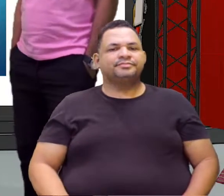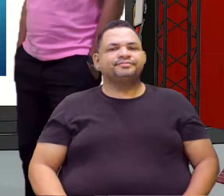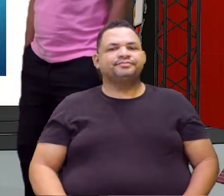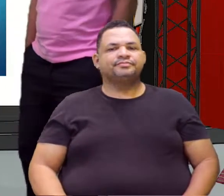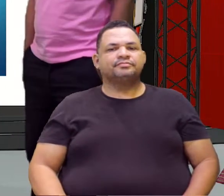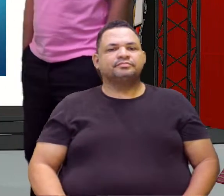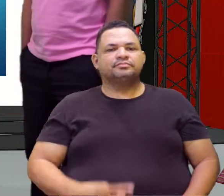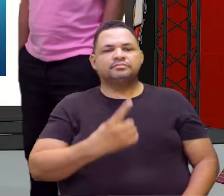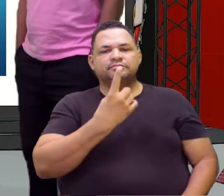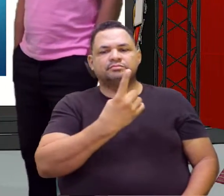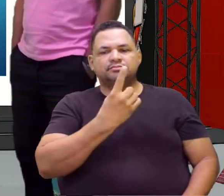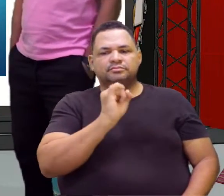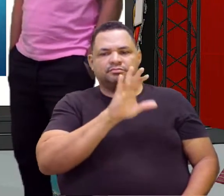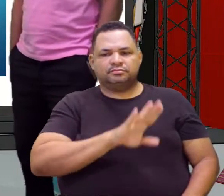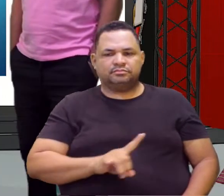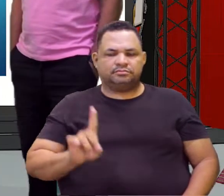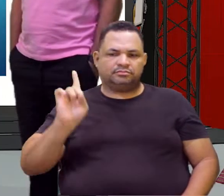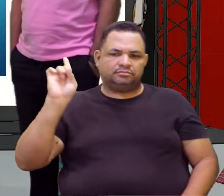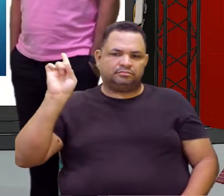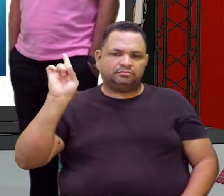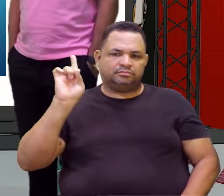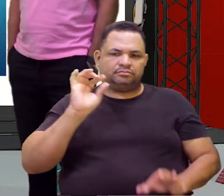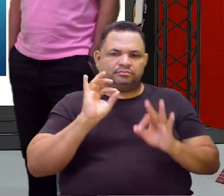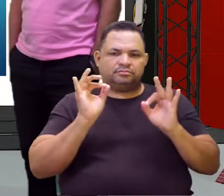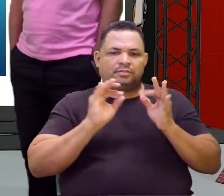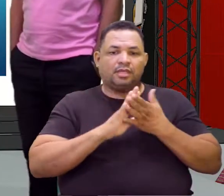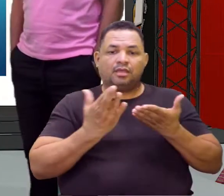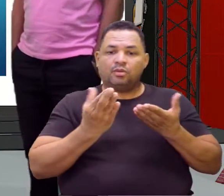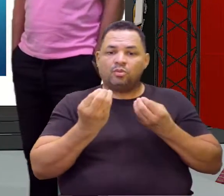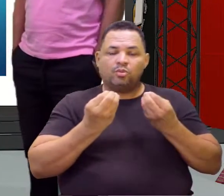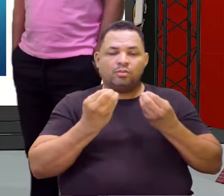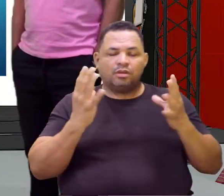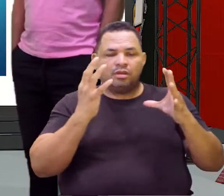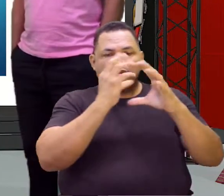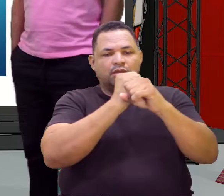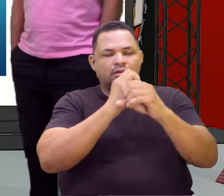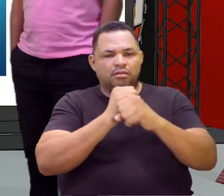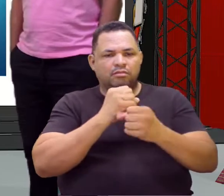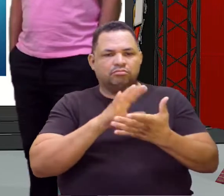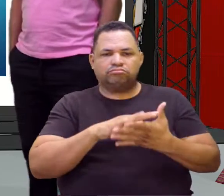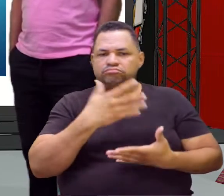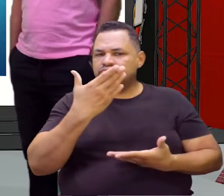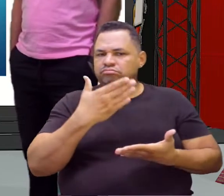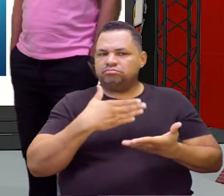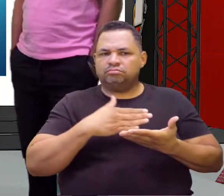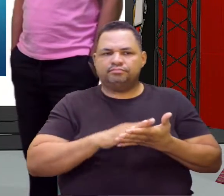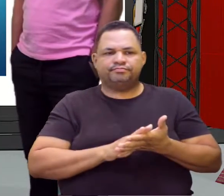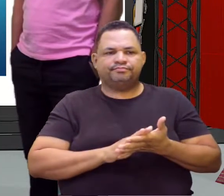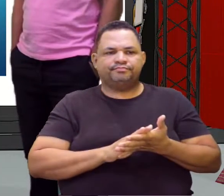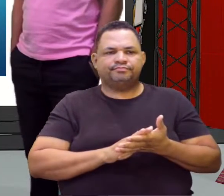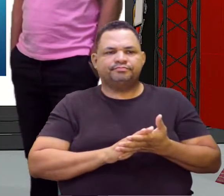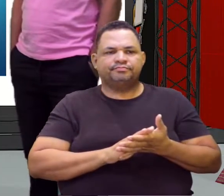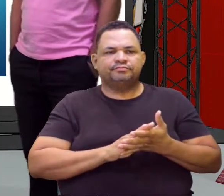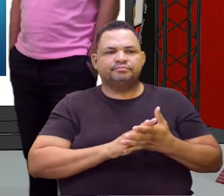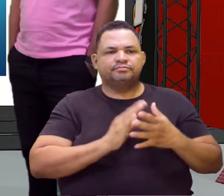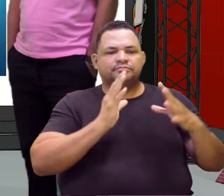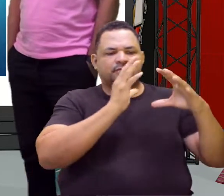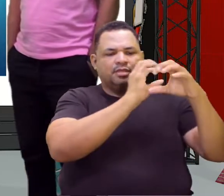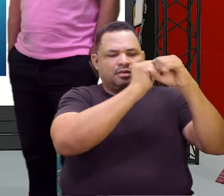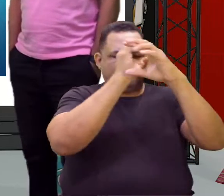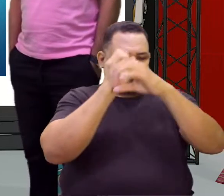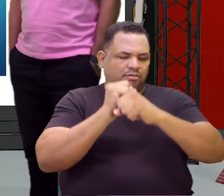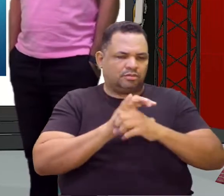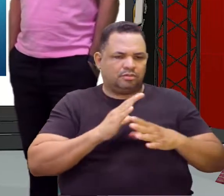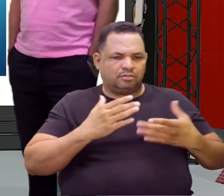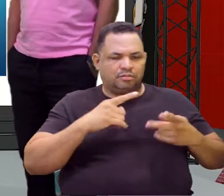um pouco, que cada figura tem um jeitinho para calcular. Tanto perímetro quanto Quanto área. área. Só que perímetro a gente já sabe que é somar lados. Todo